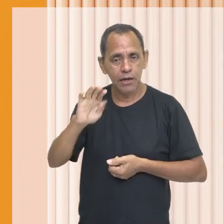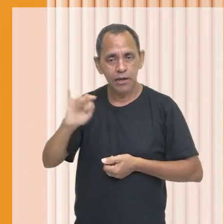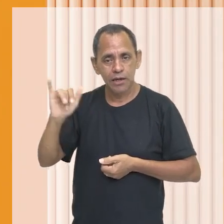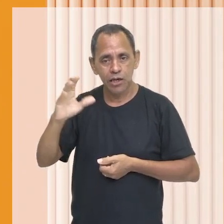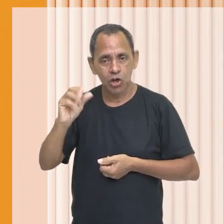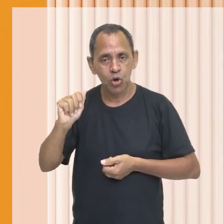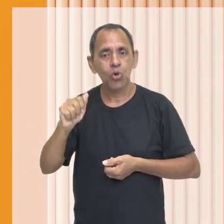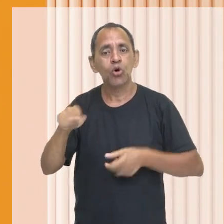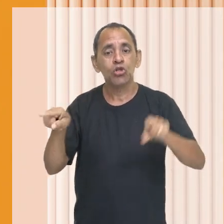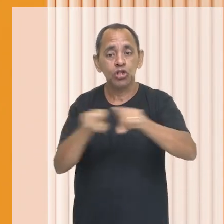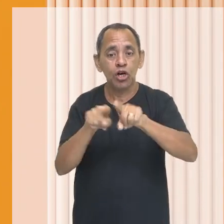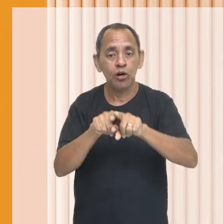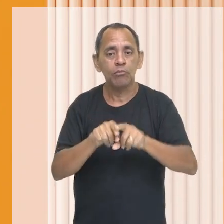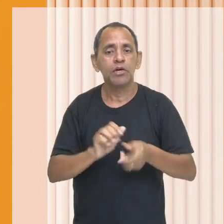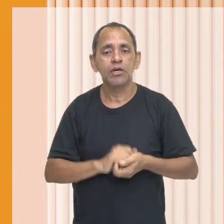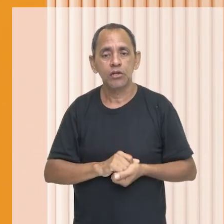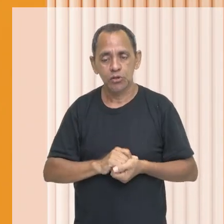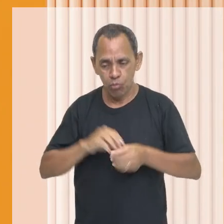E assim